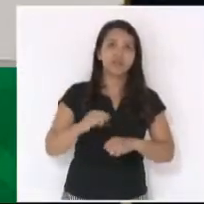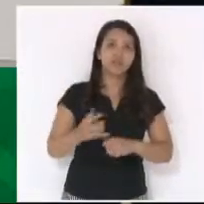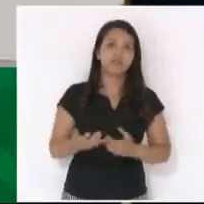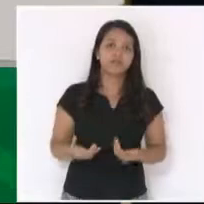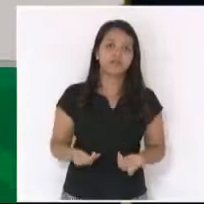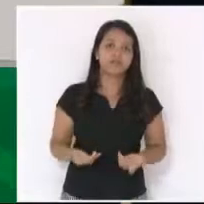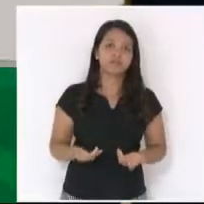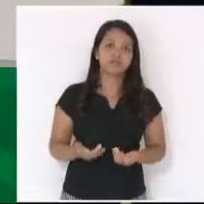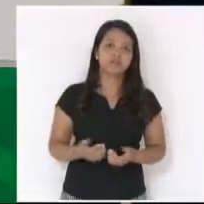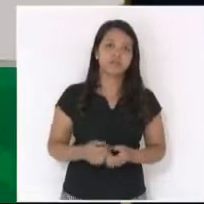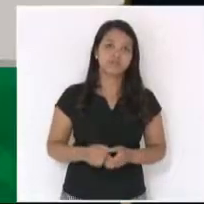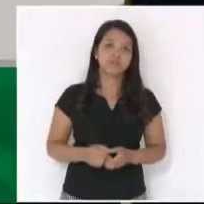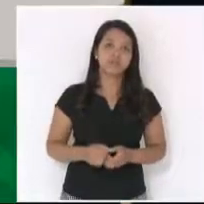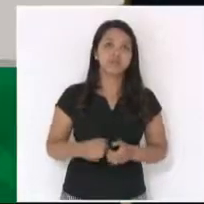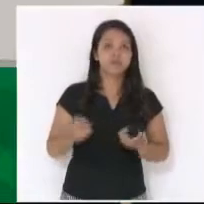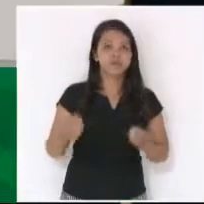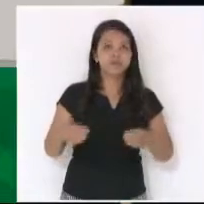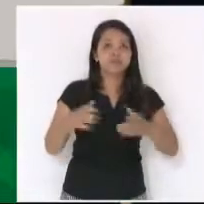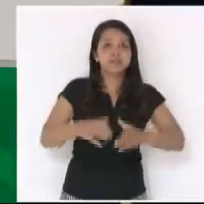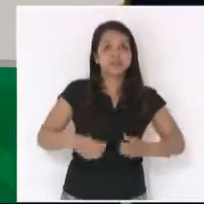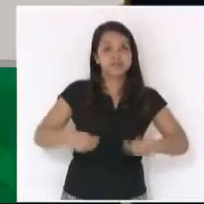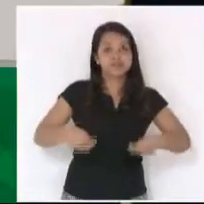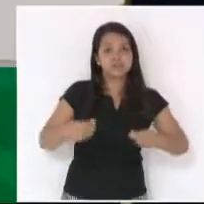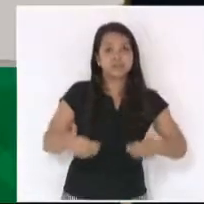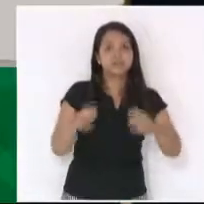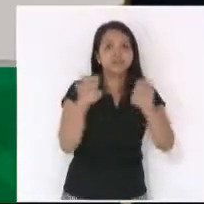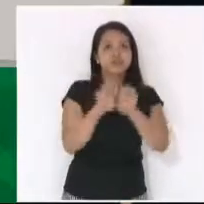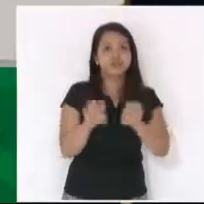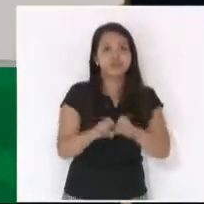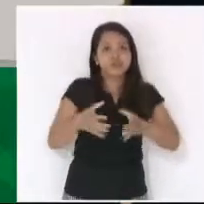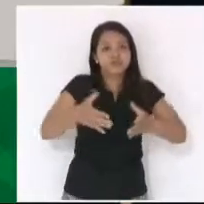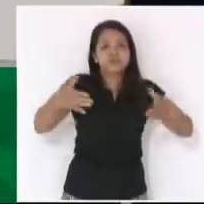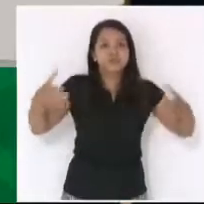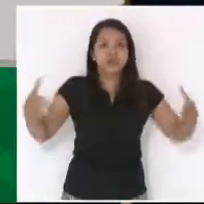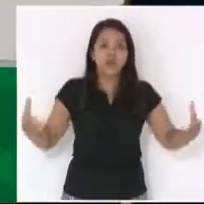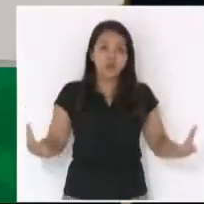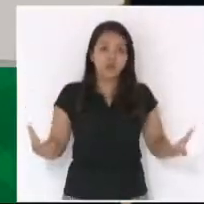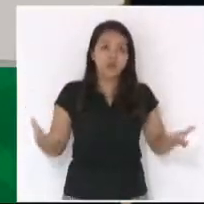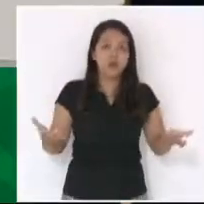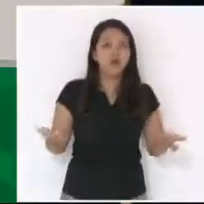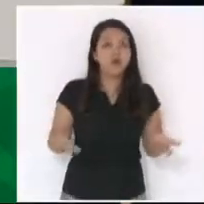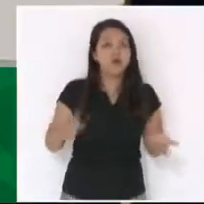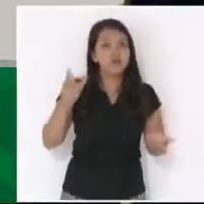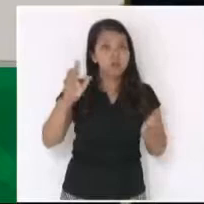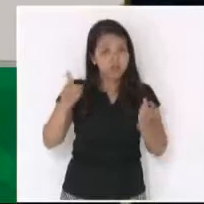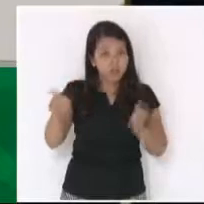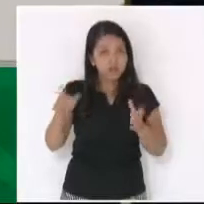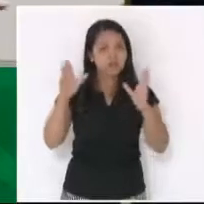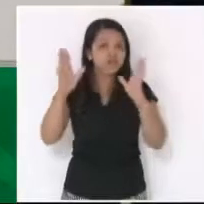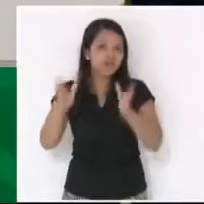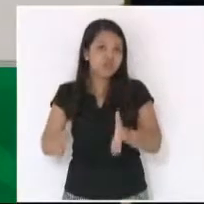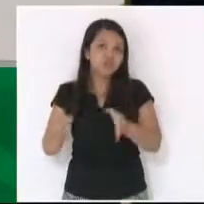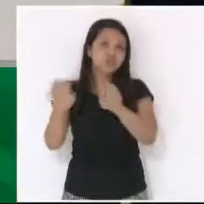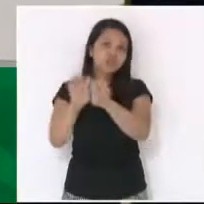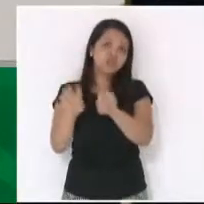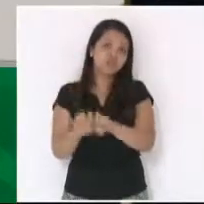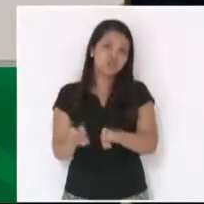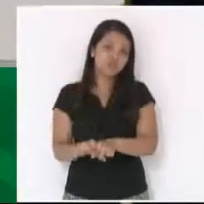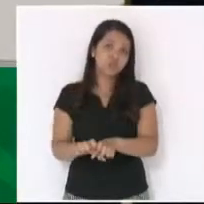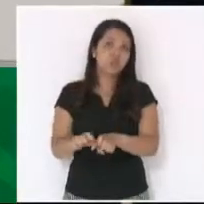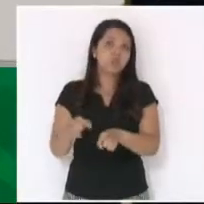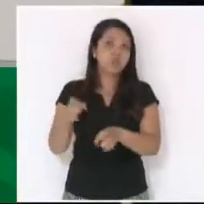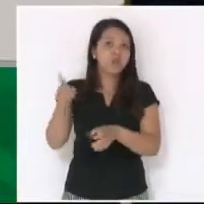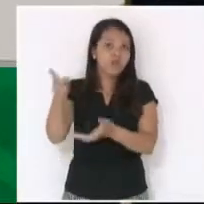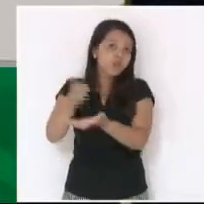necessário uma estrutura maior gigante e a estrutura que já tem lá para o atendimento vai